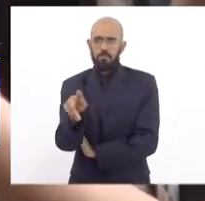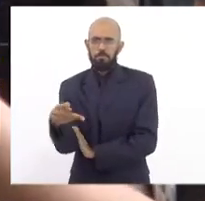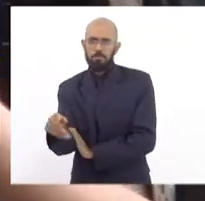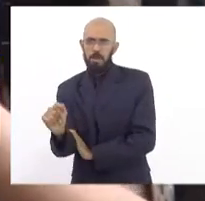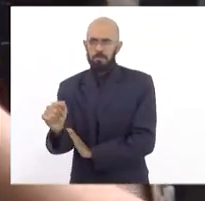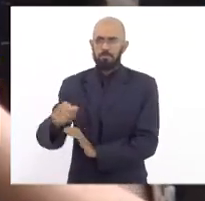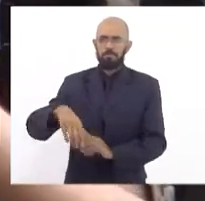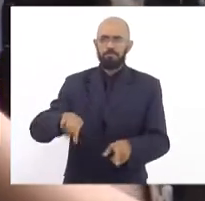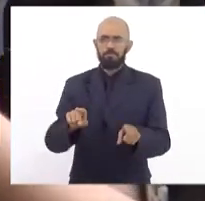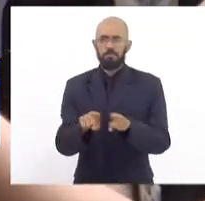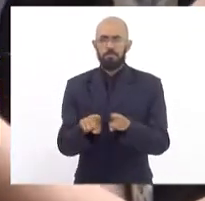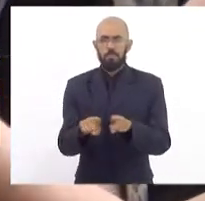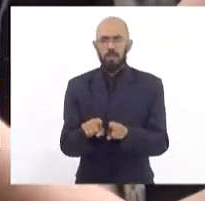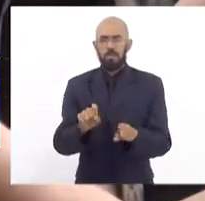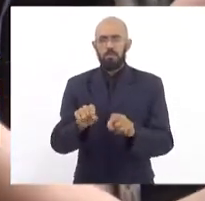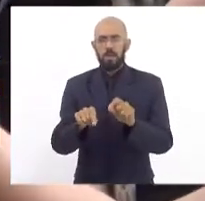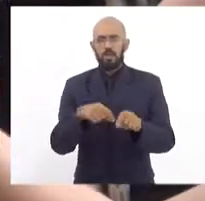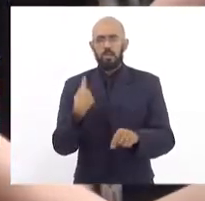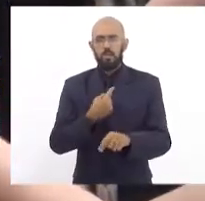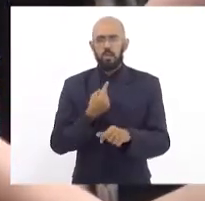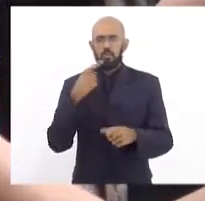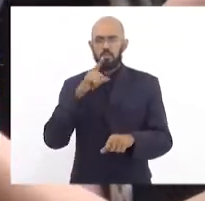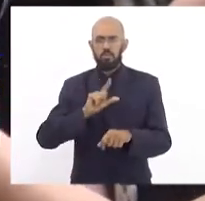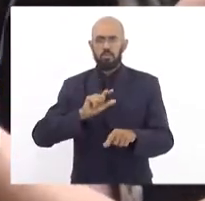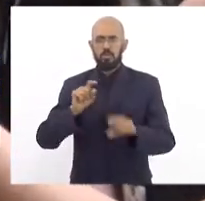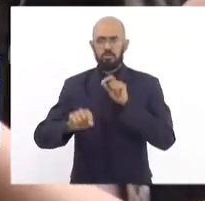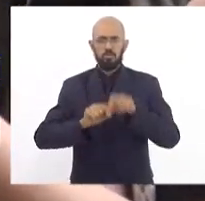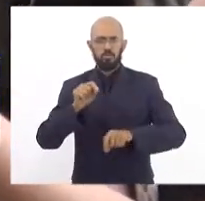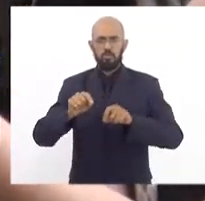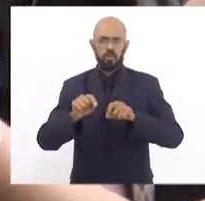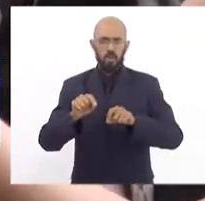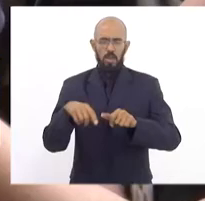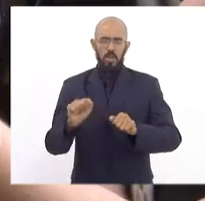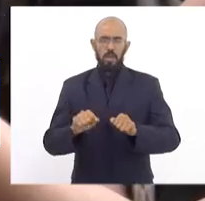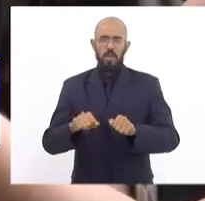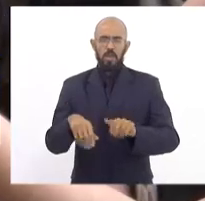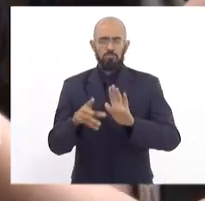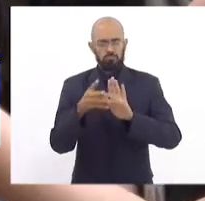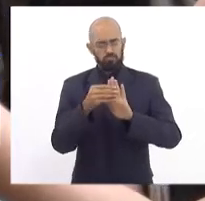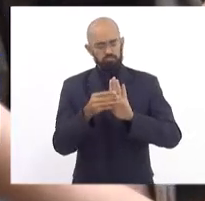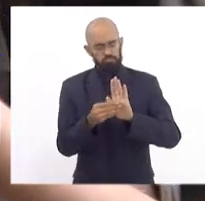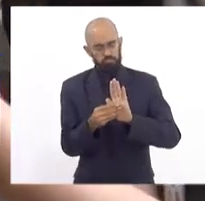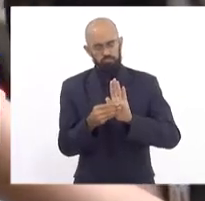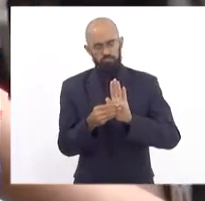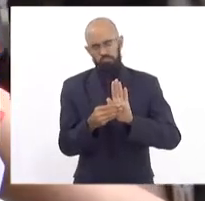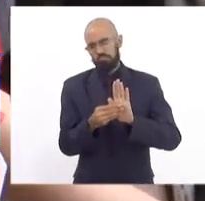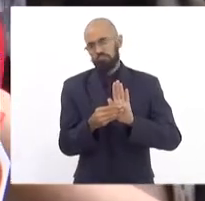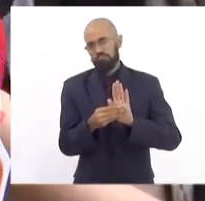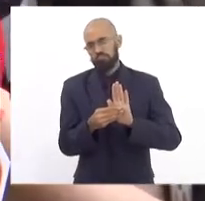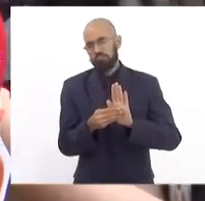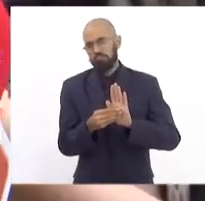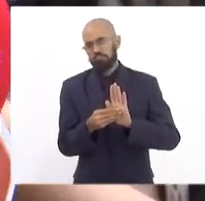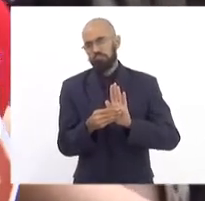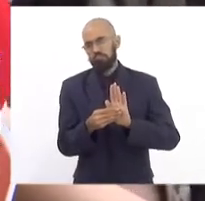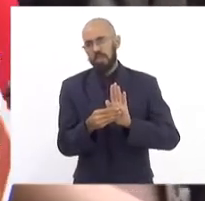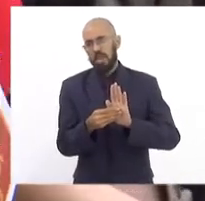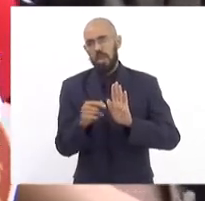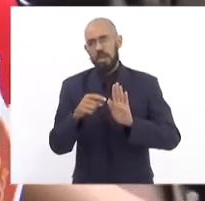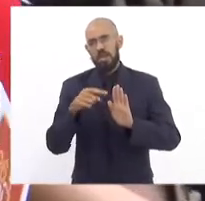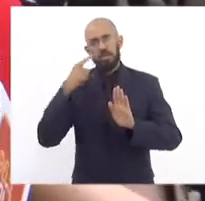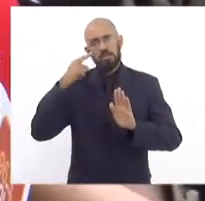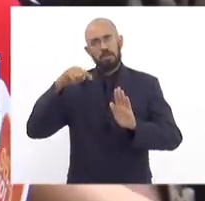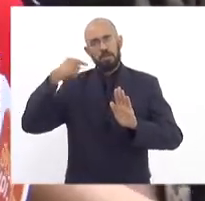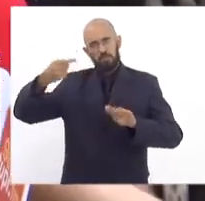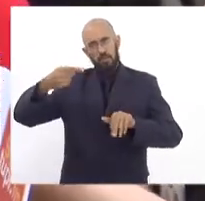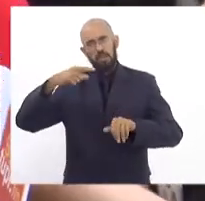possa ter, para consolidar um projeto que vai para a pauta. Então, apresento amanhã, seguramente na próxima semana já tem a